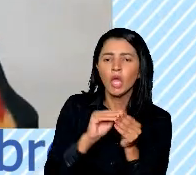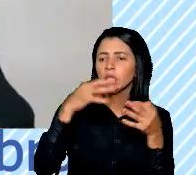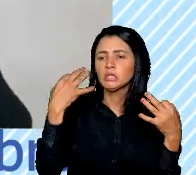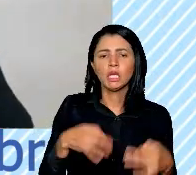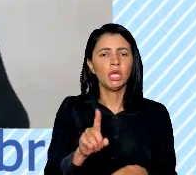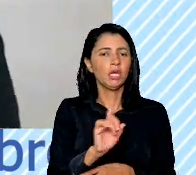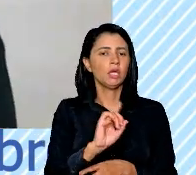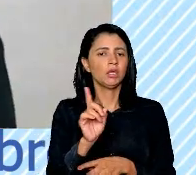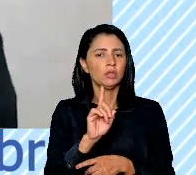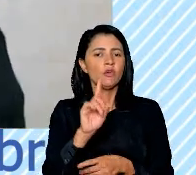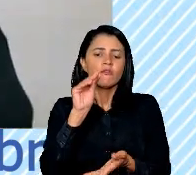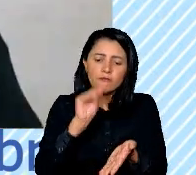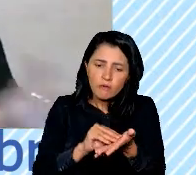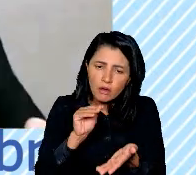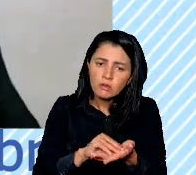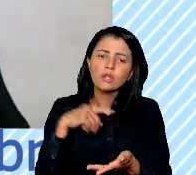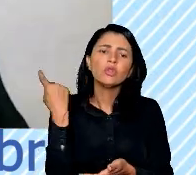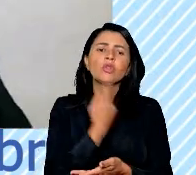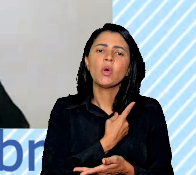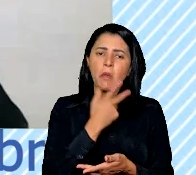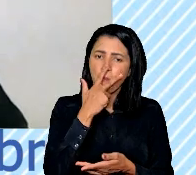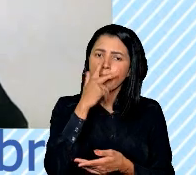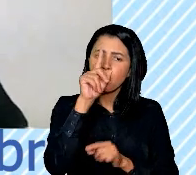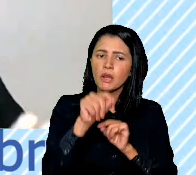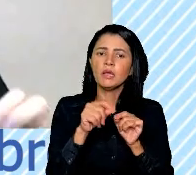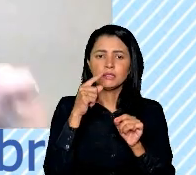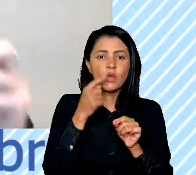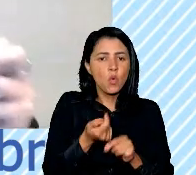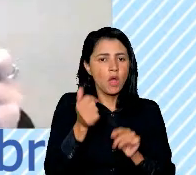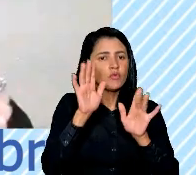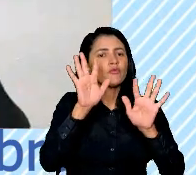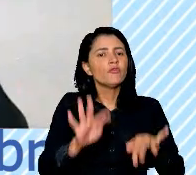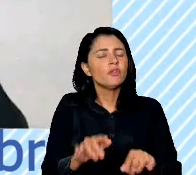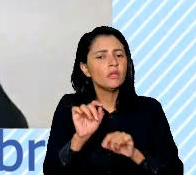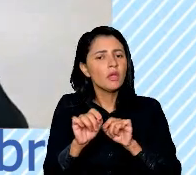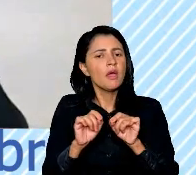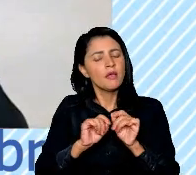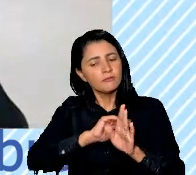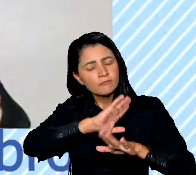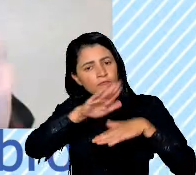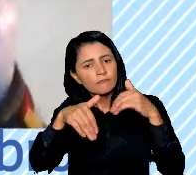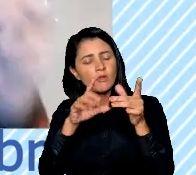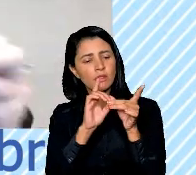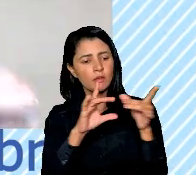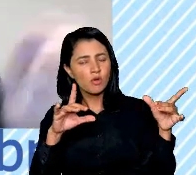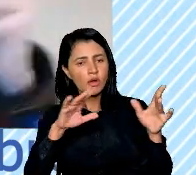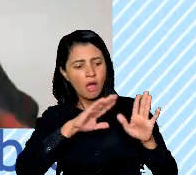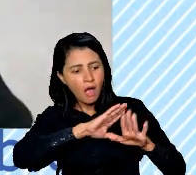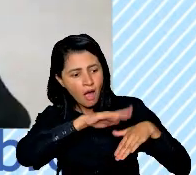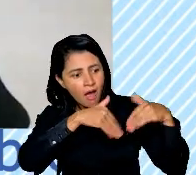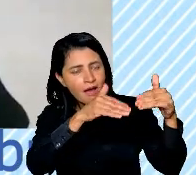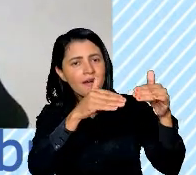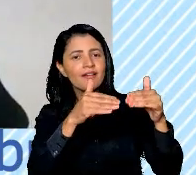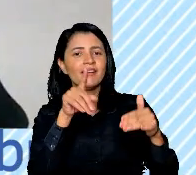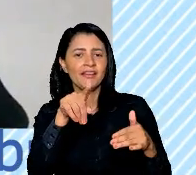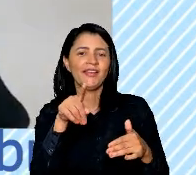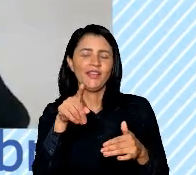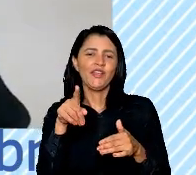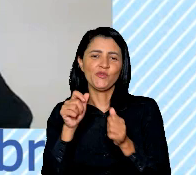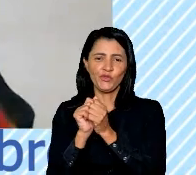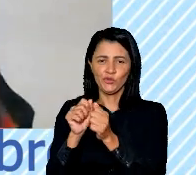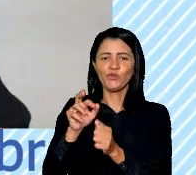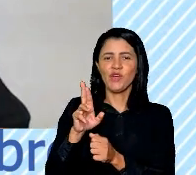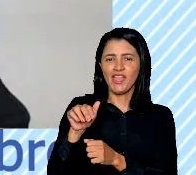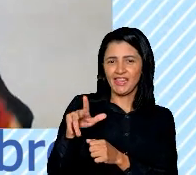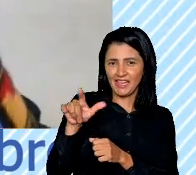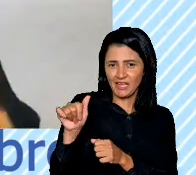O que nos falta, me parece, eu estou caminhando para o final, é desenvolver a democracia. Eu insisto, junto com o Renato,